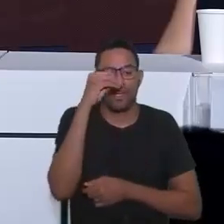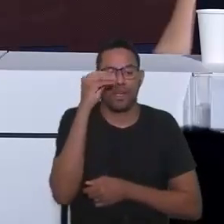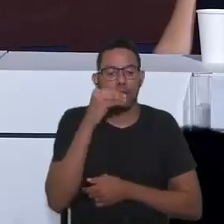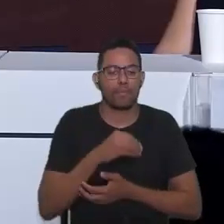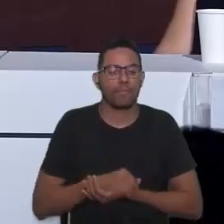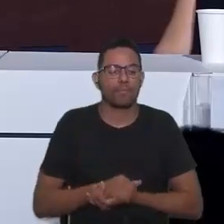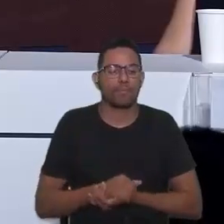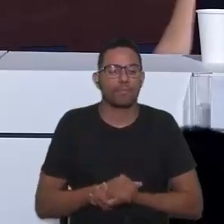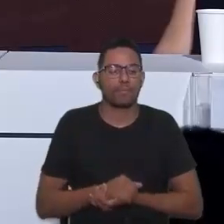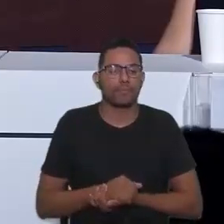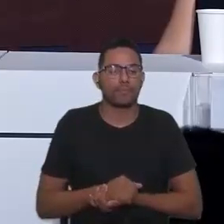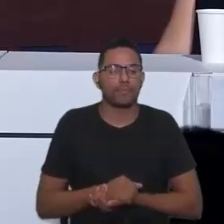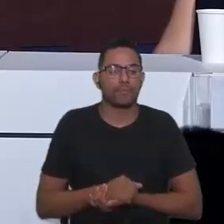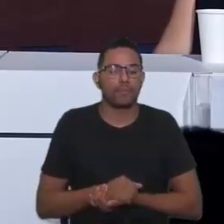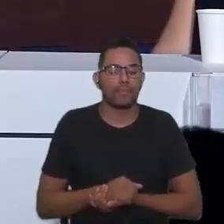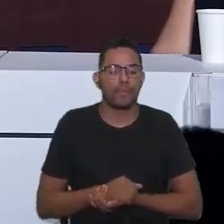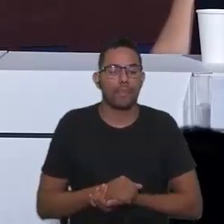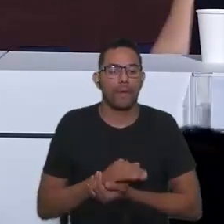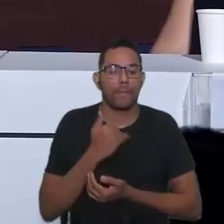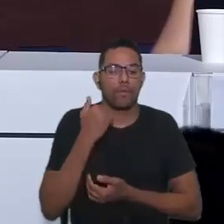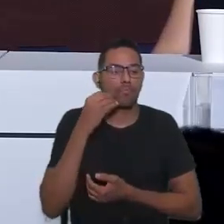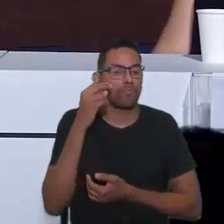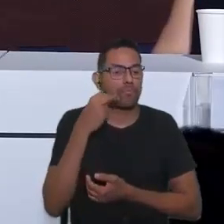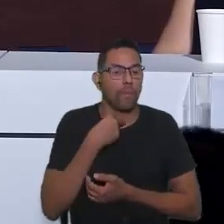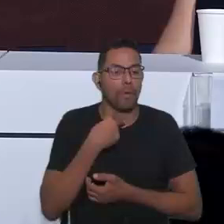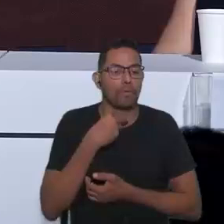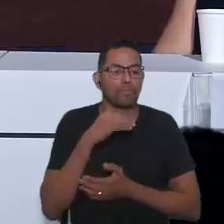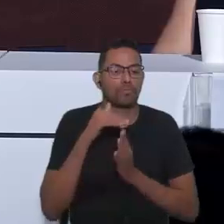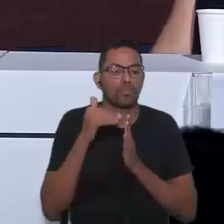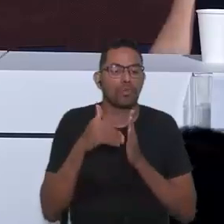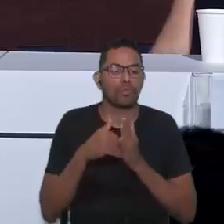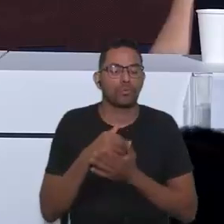fraca. É uma morte que não pode tudo. É uma morte...